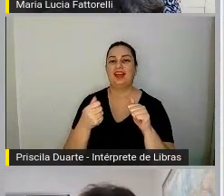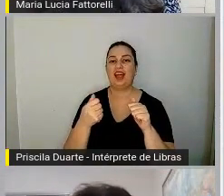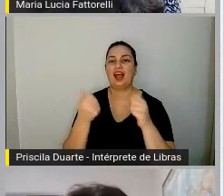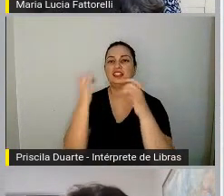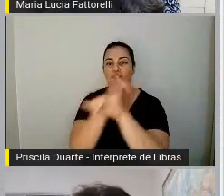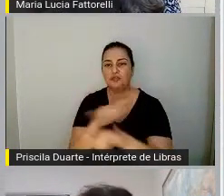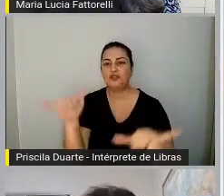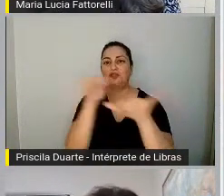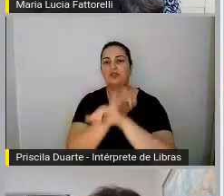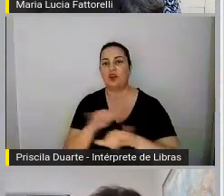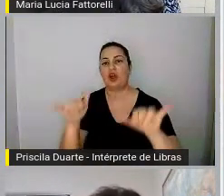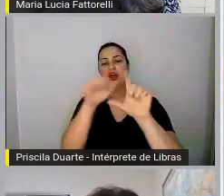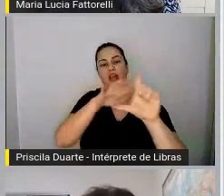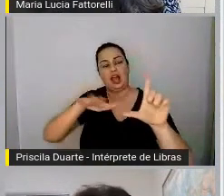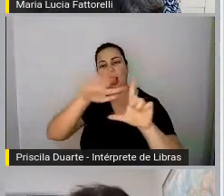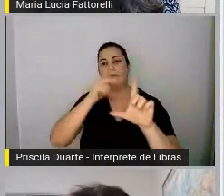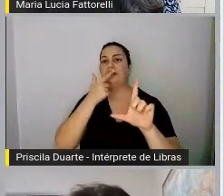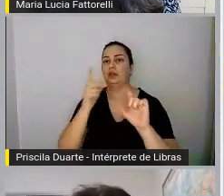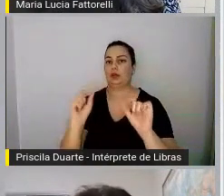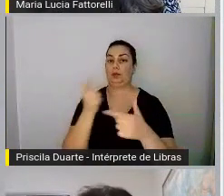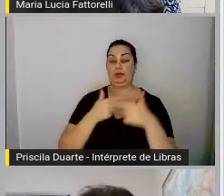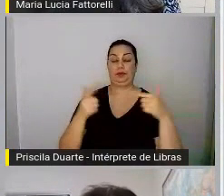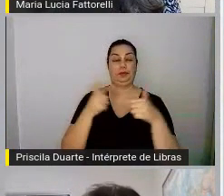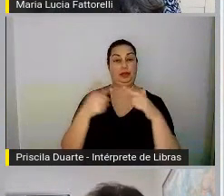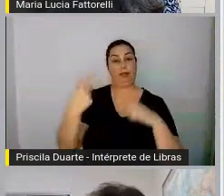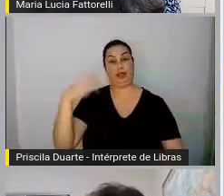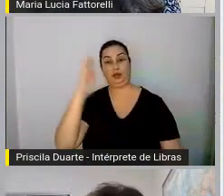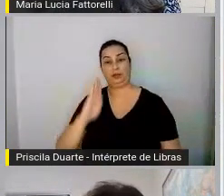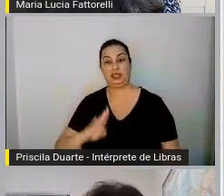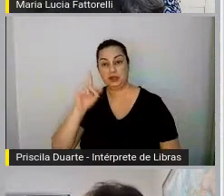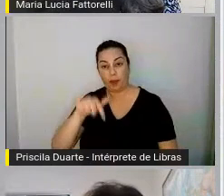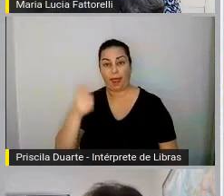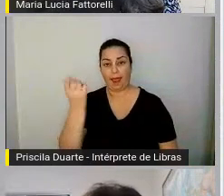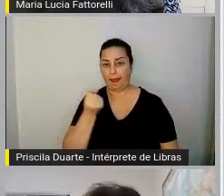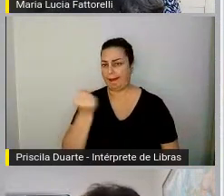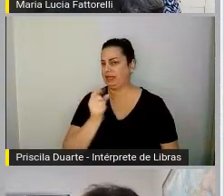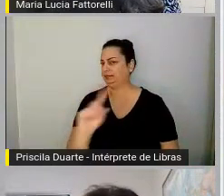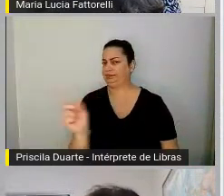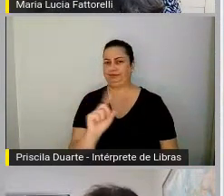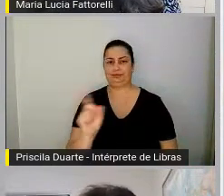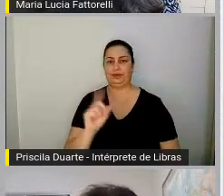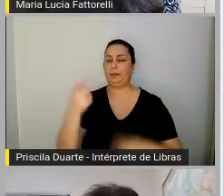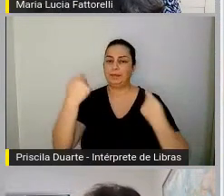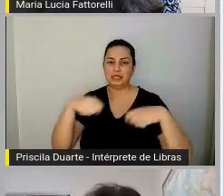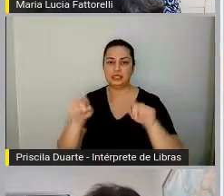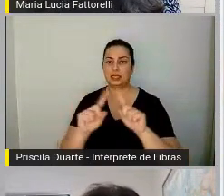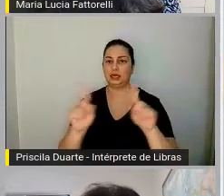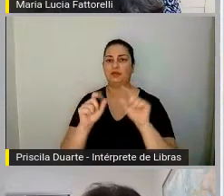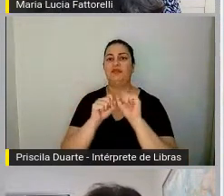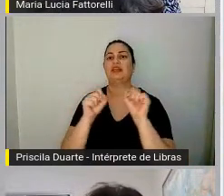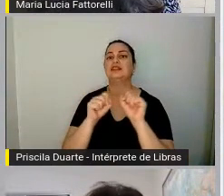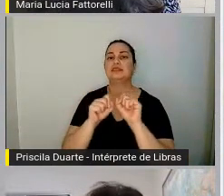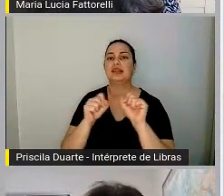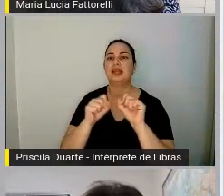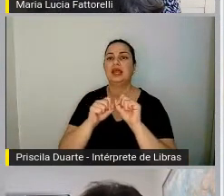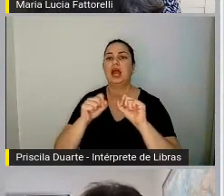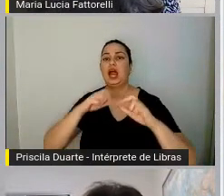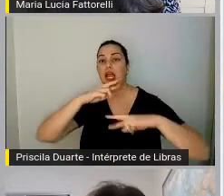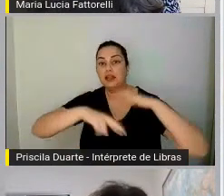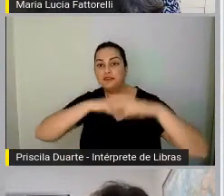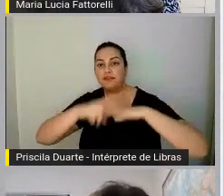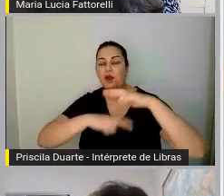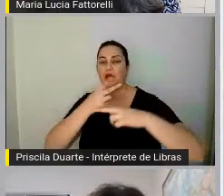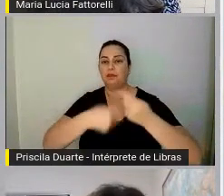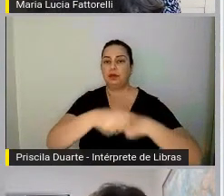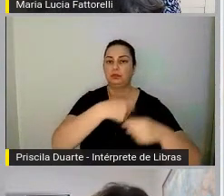país é previdência, que é servidor público. Não tem nada disso. Não tem que fazer reforma administrativa, não tem que fazer reforma da Previdência. Não tem nada